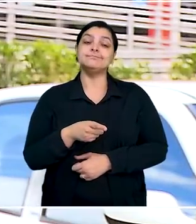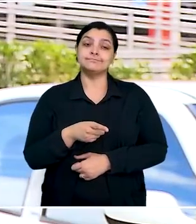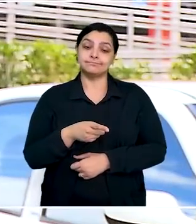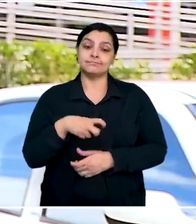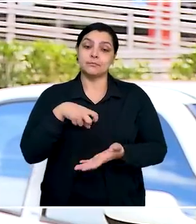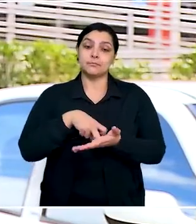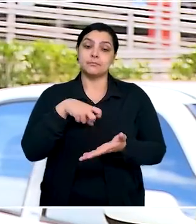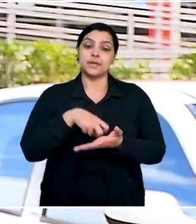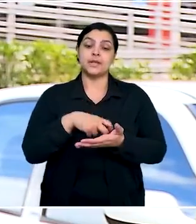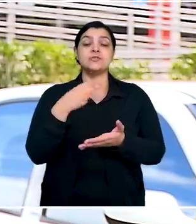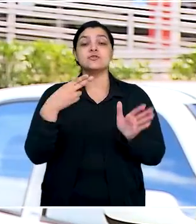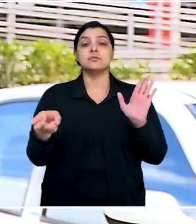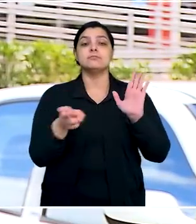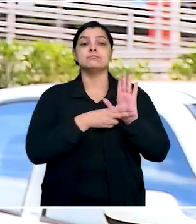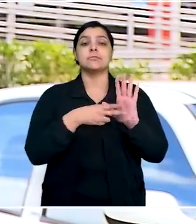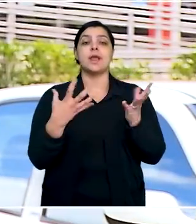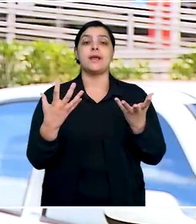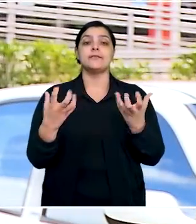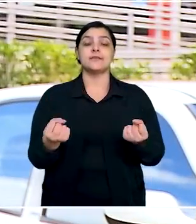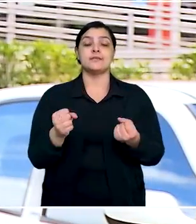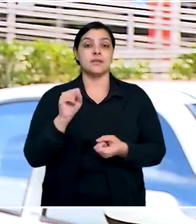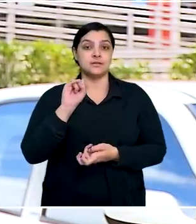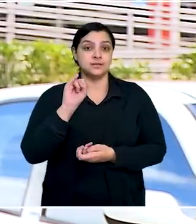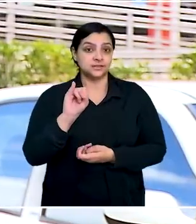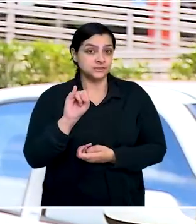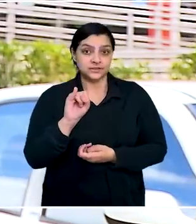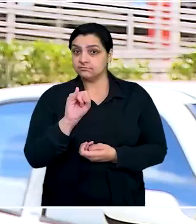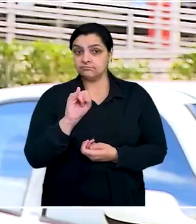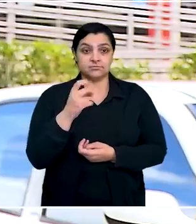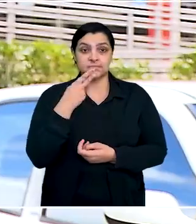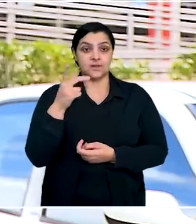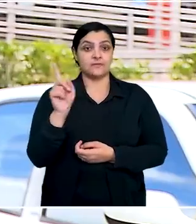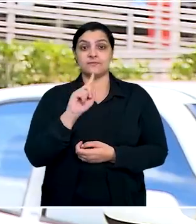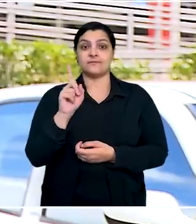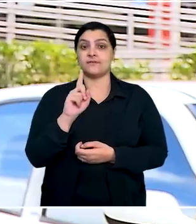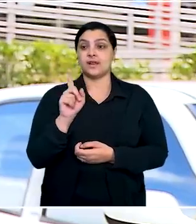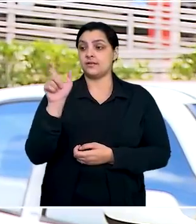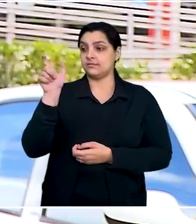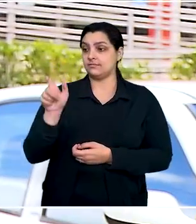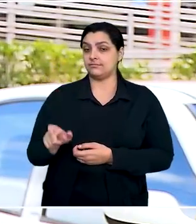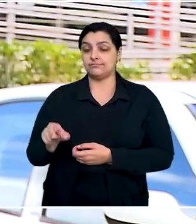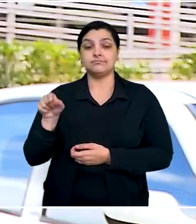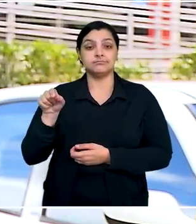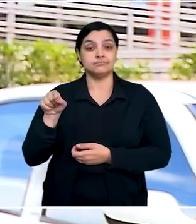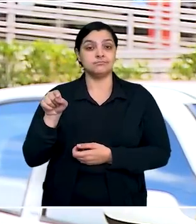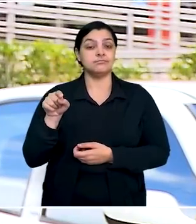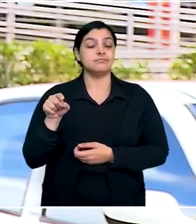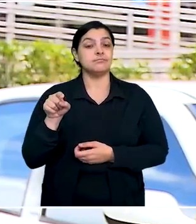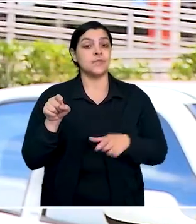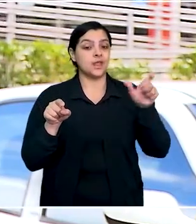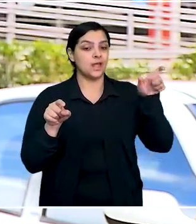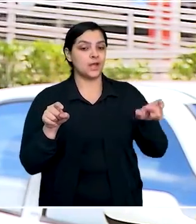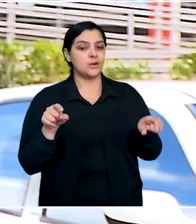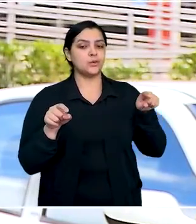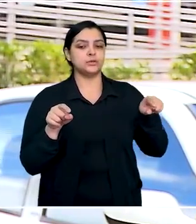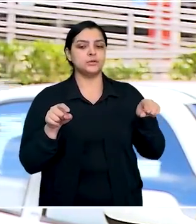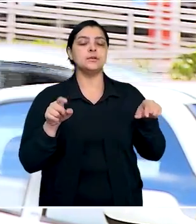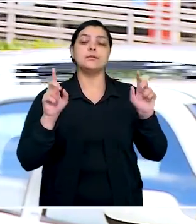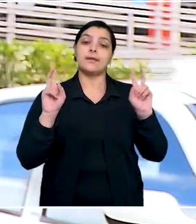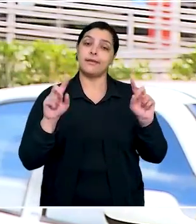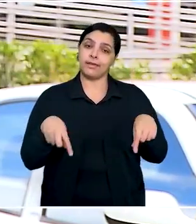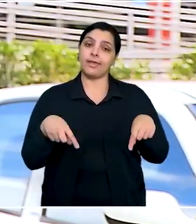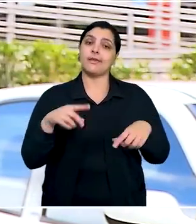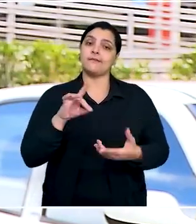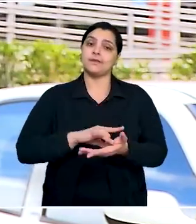a pena de confissão, que é quando, na ausência da manifestação de uma das partes, as alegações da outra